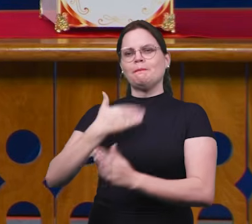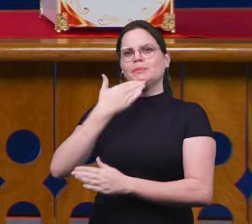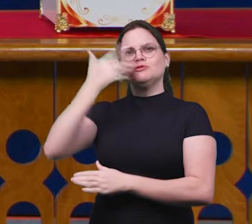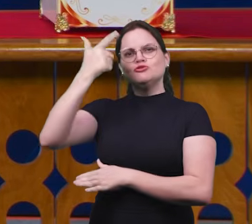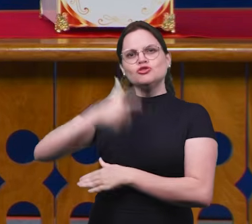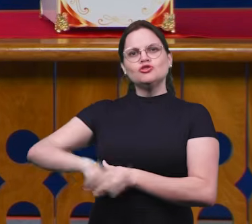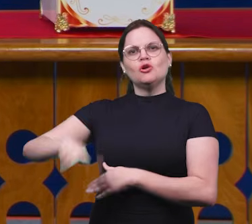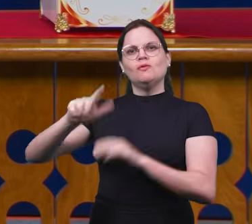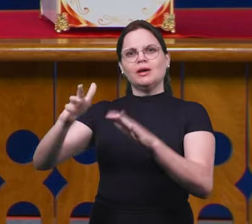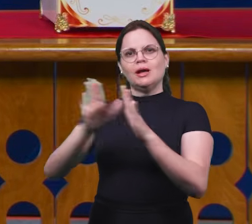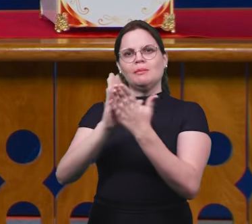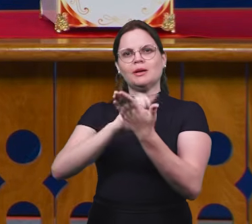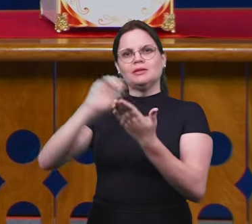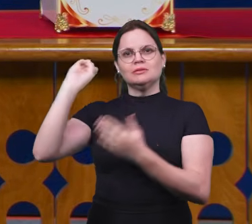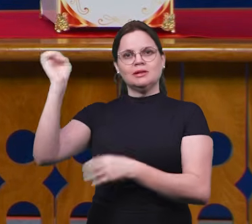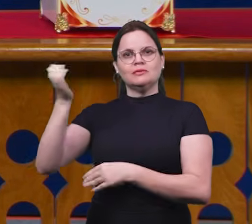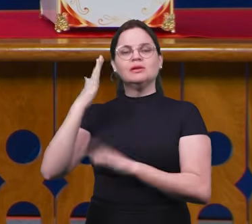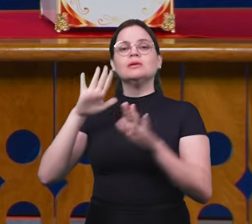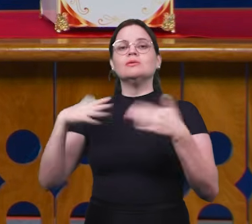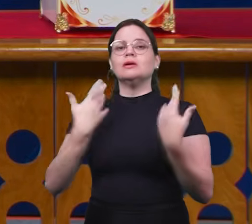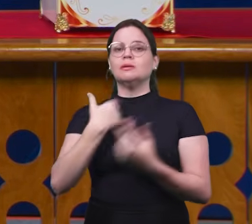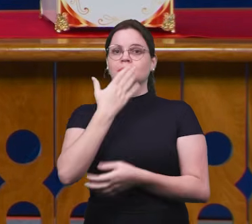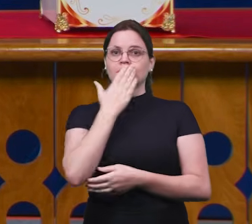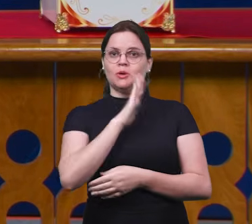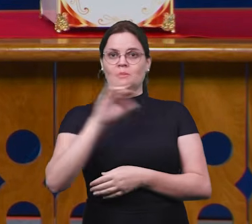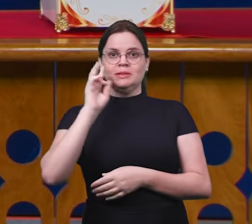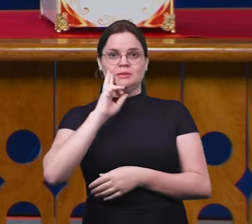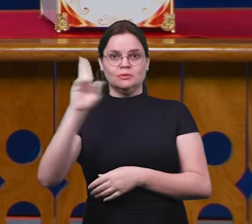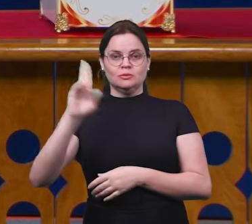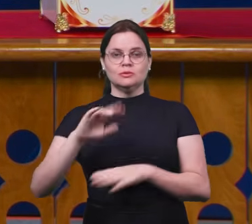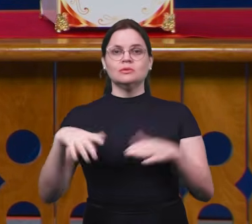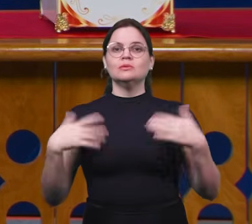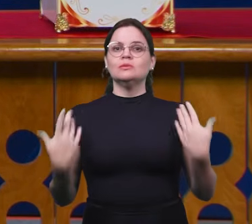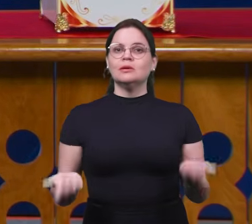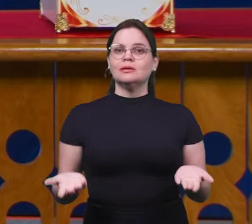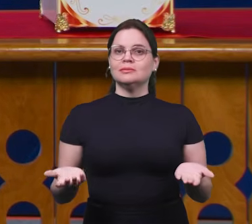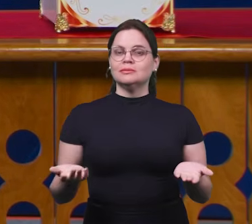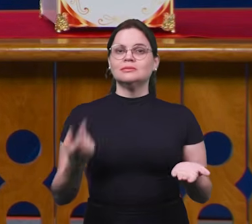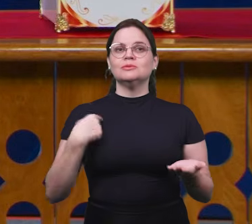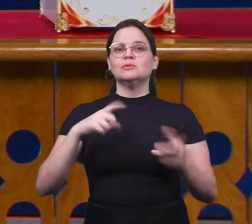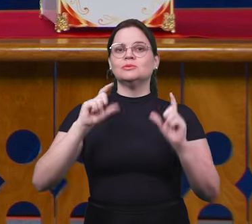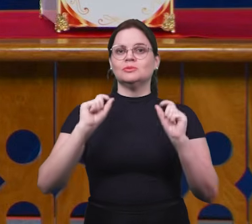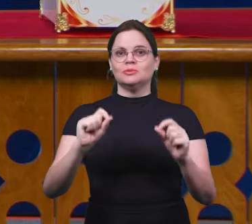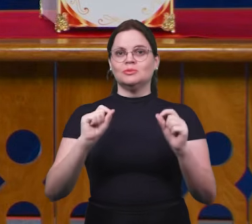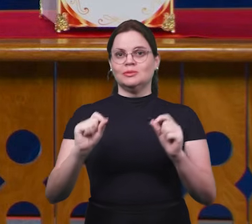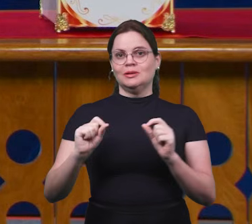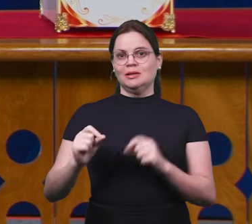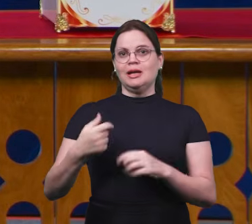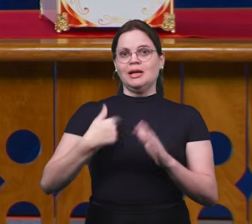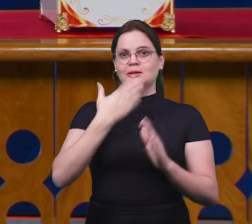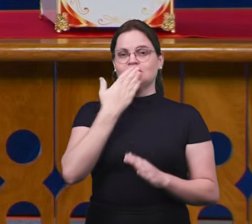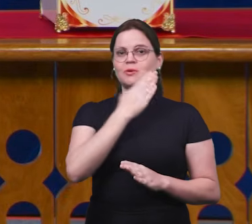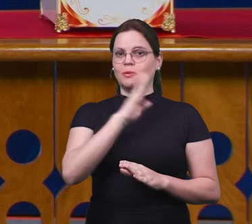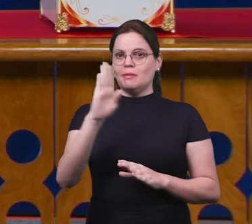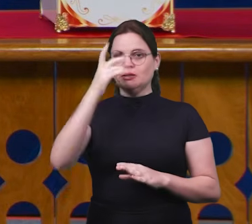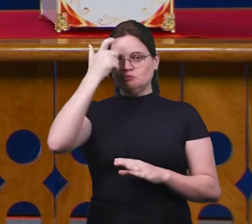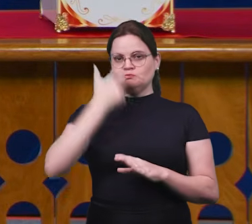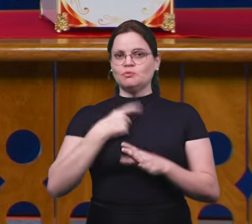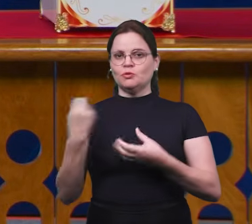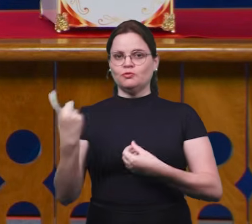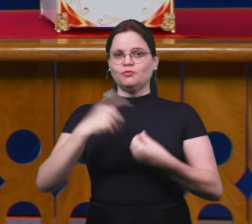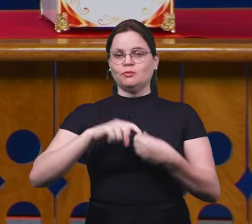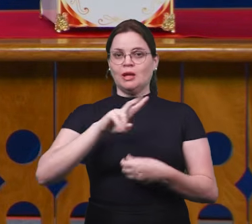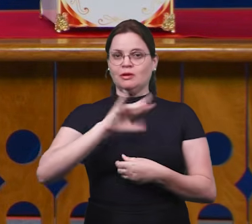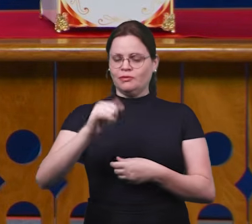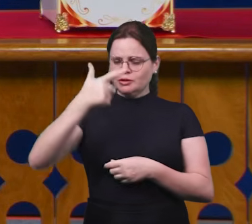Deus, qual é a promessa que o Senhor faz? O Senhor faz uma promessa da sua vinda